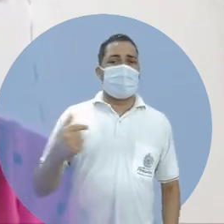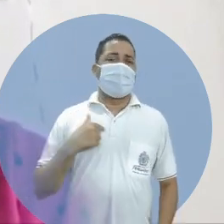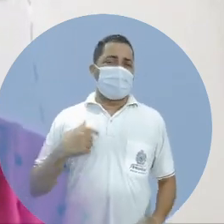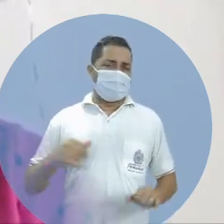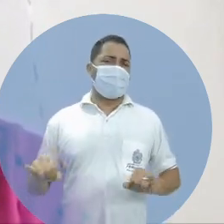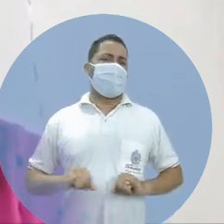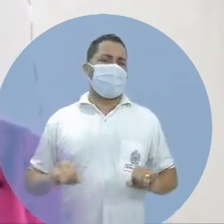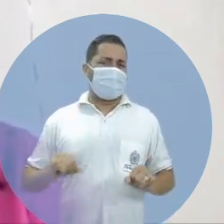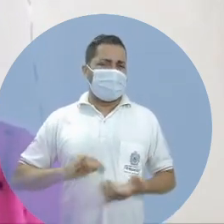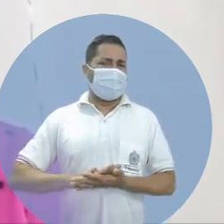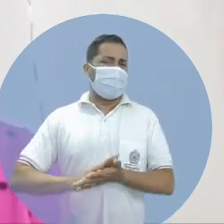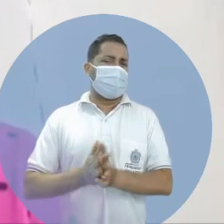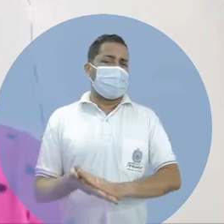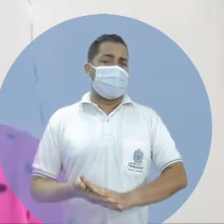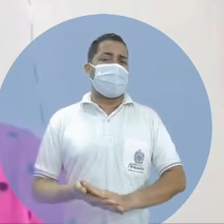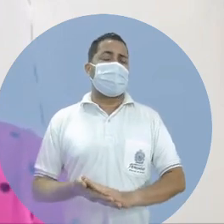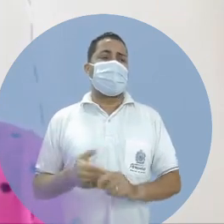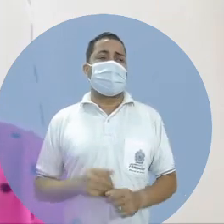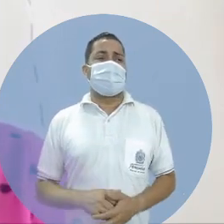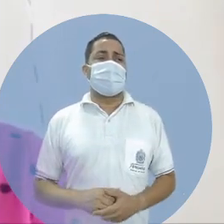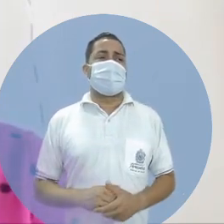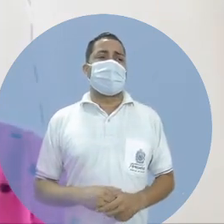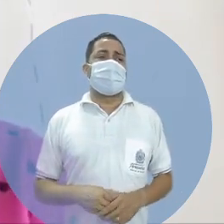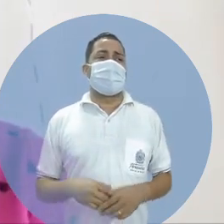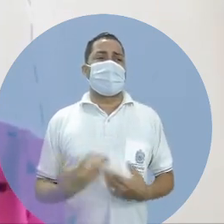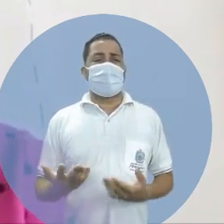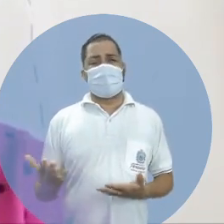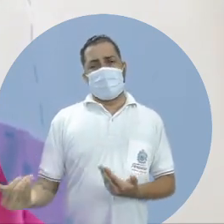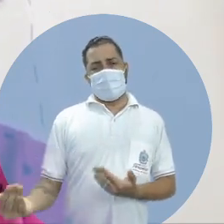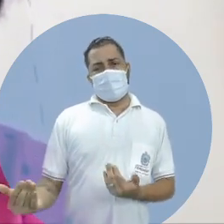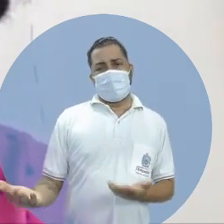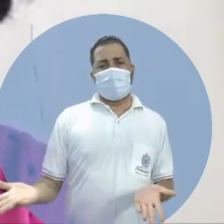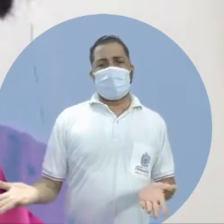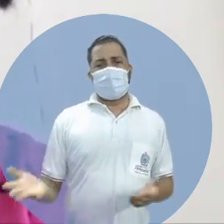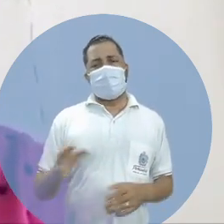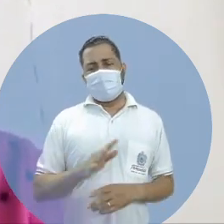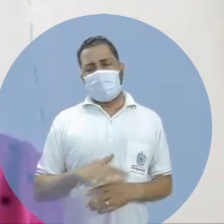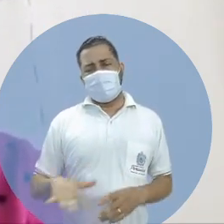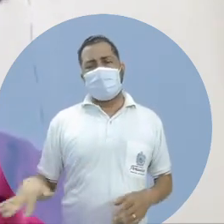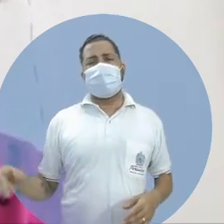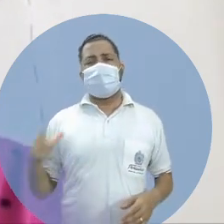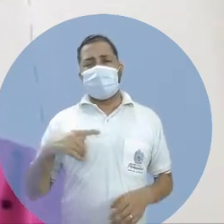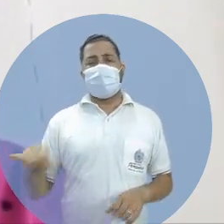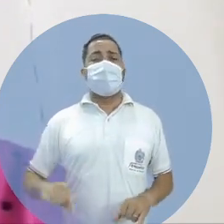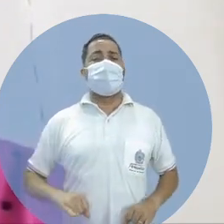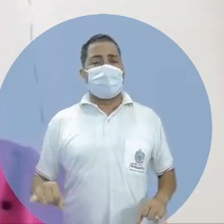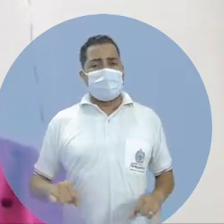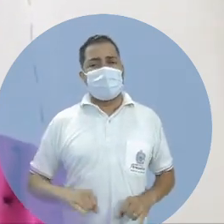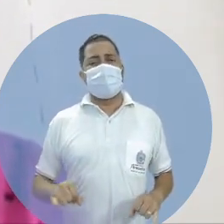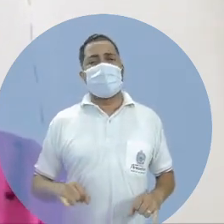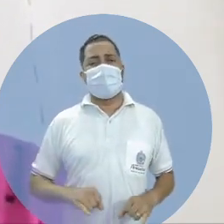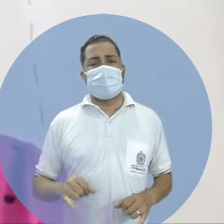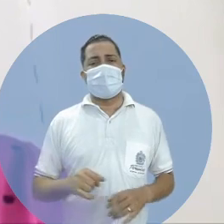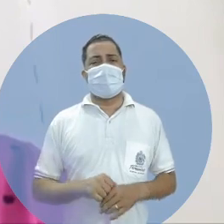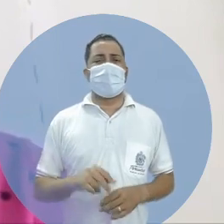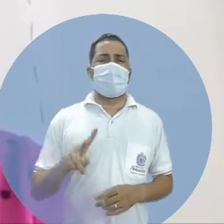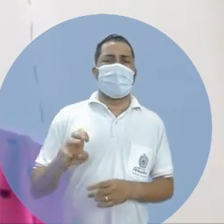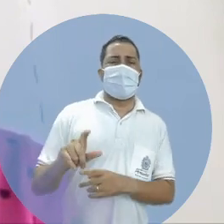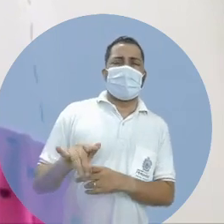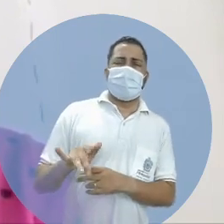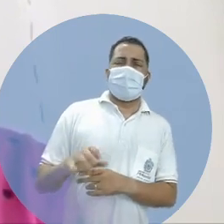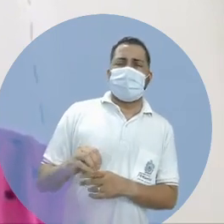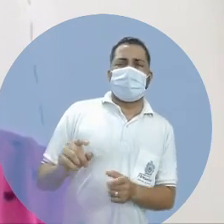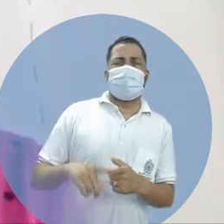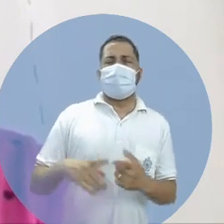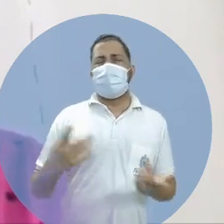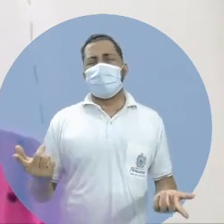declarado. Embora na adolescência, na infância, eu tenha sofrido um racismo velado, mas não tinha nenhum